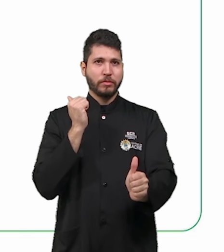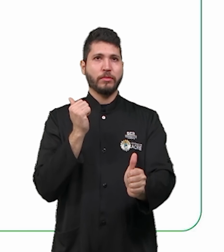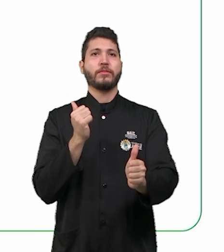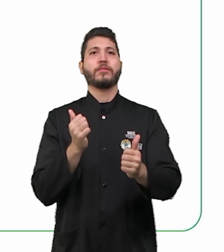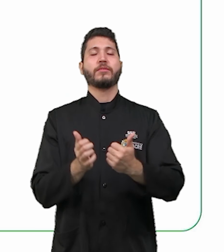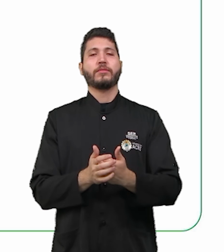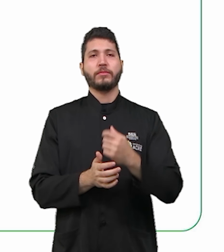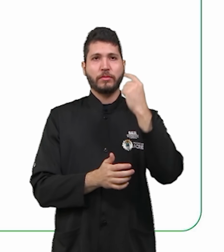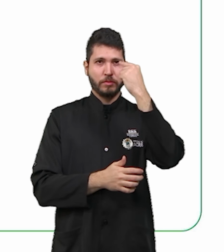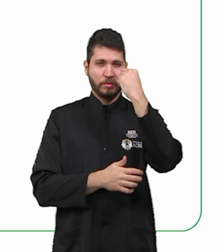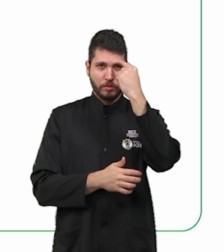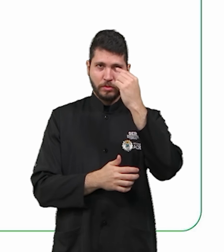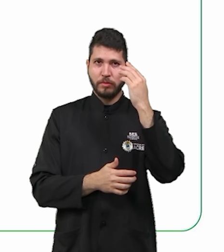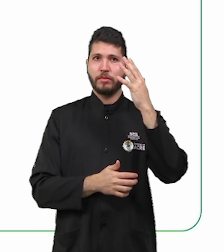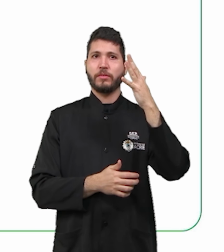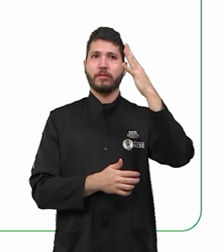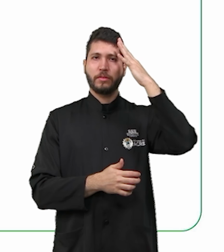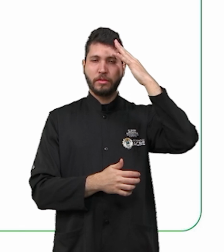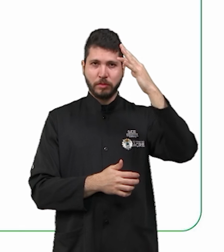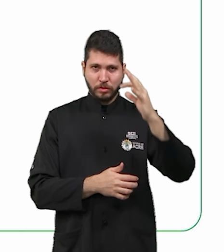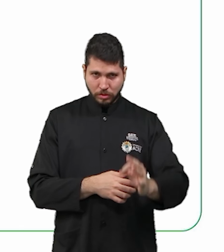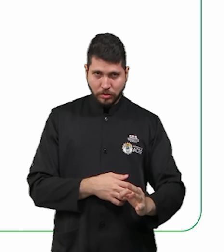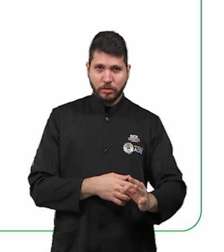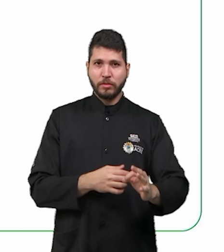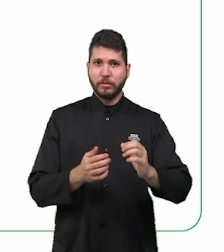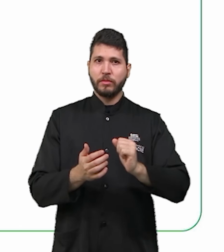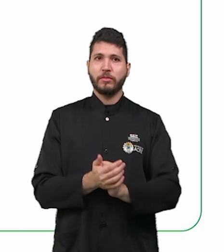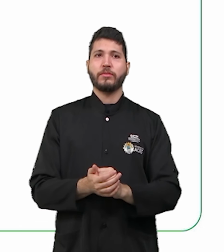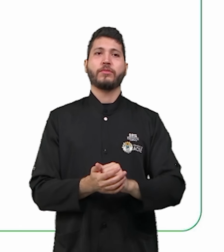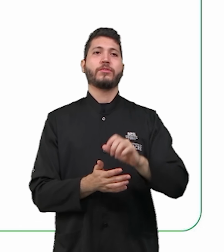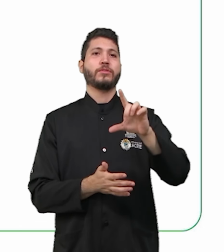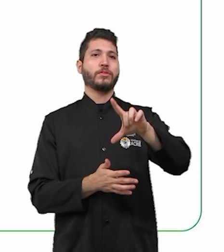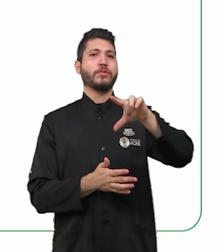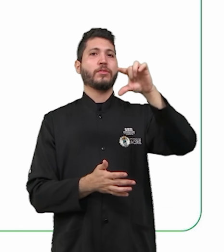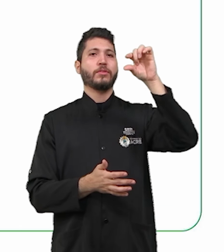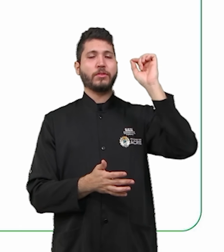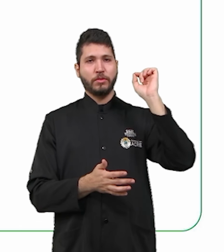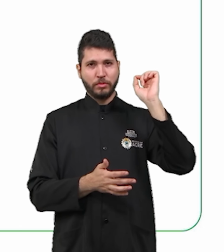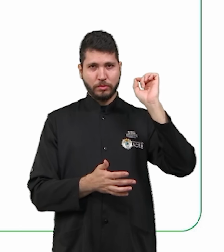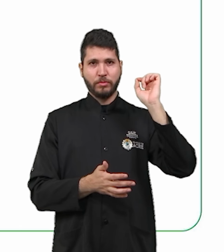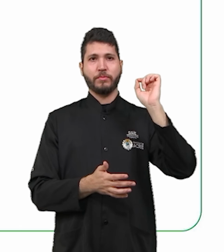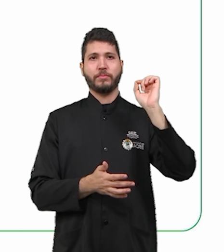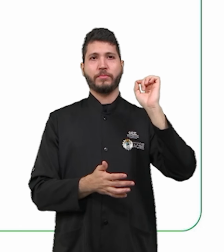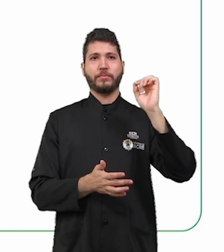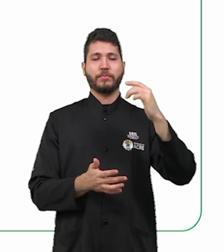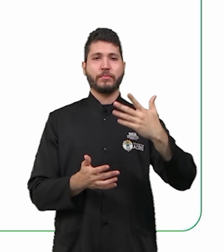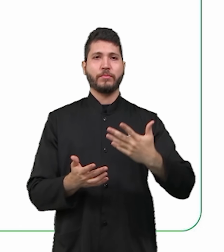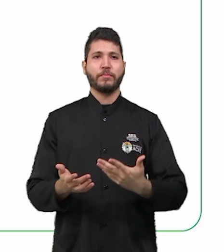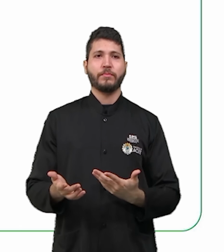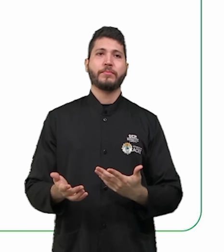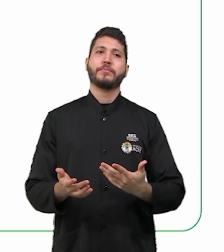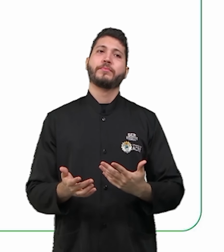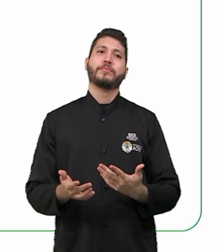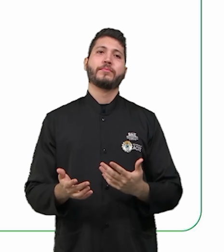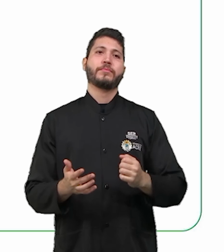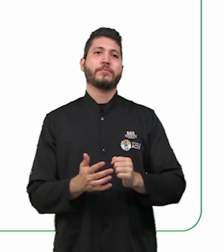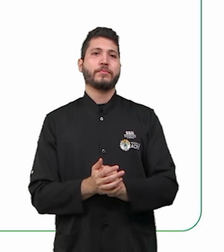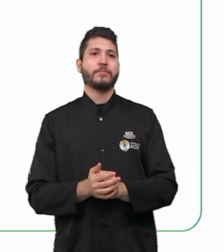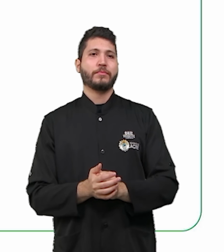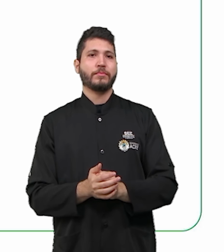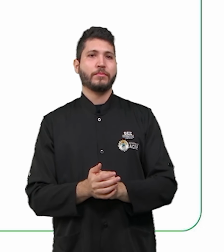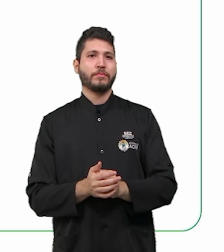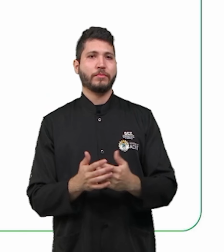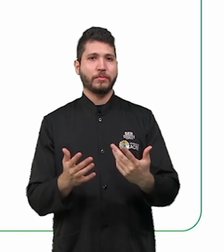Vamos compreender e utilizar as expressões de gosto e preferência para falar sobre essas práticas corporais. Além disso, vamos